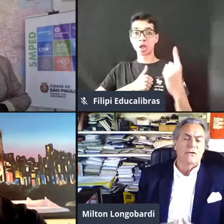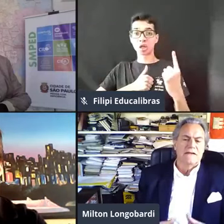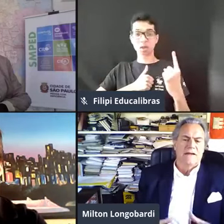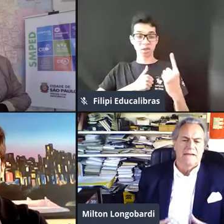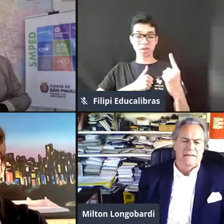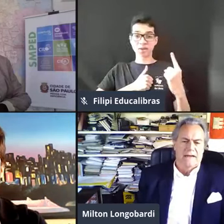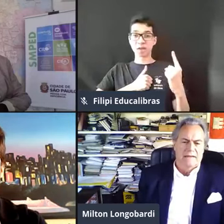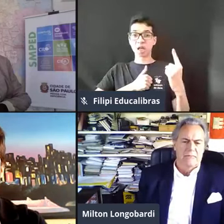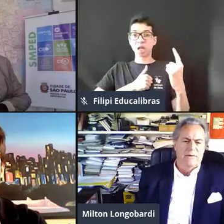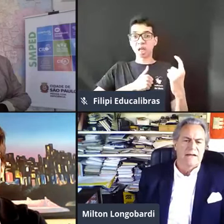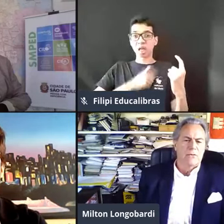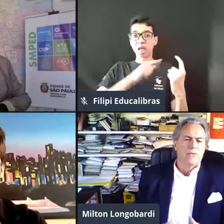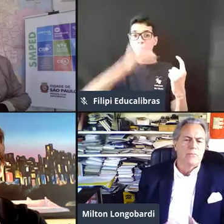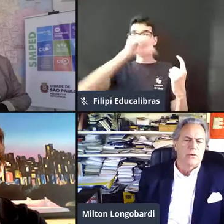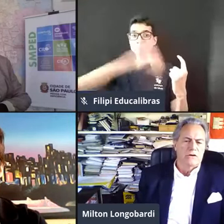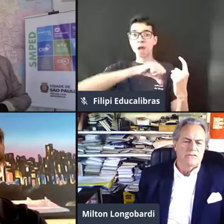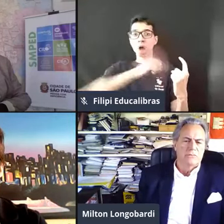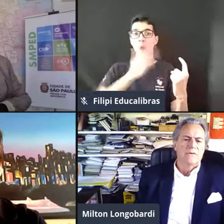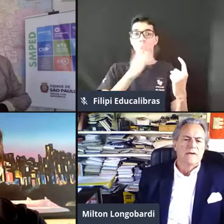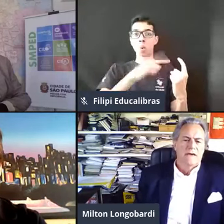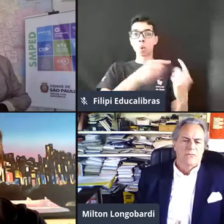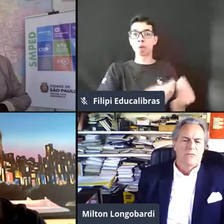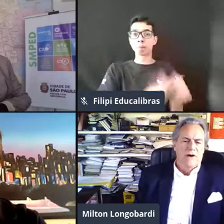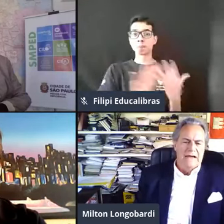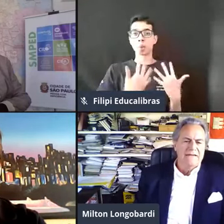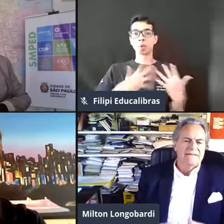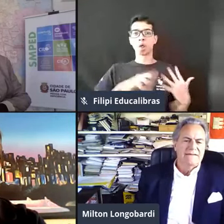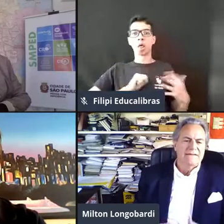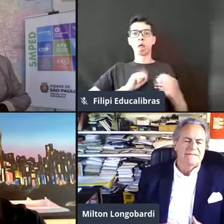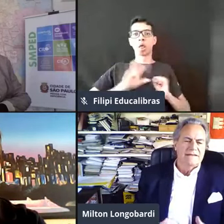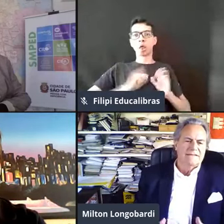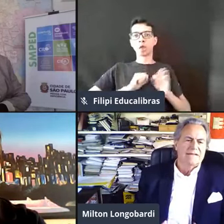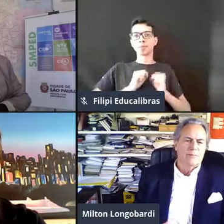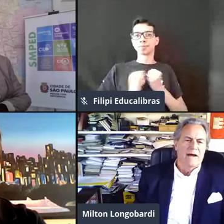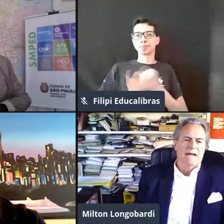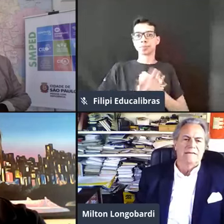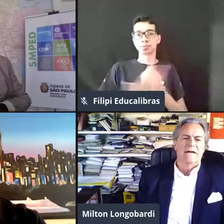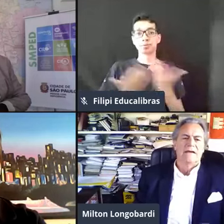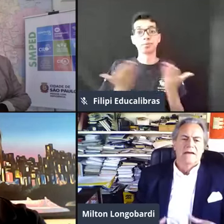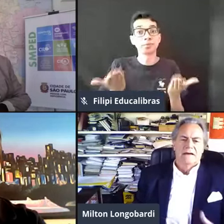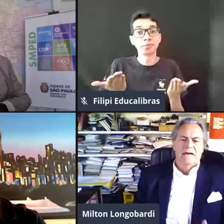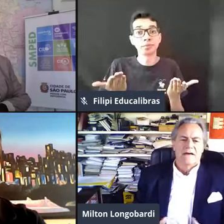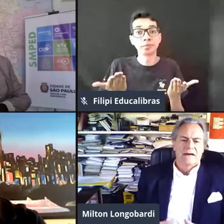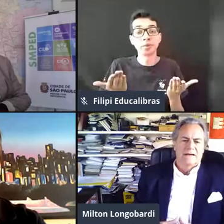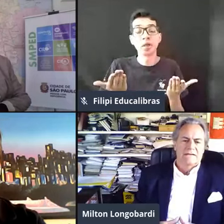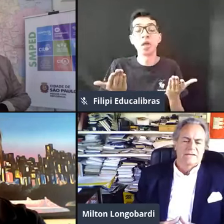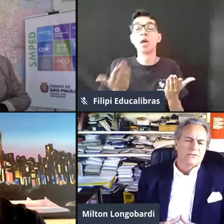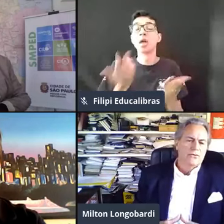essa solidariedade para com o próximo vai ser exacerbada